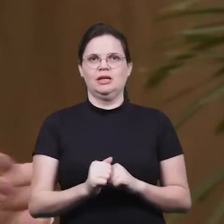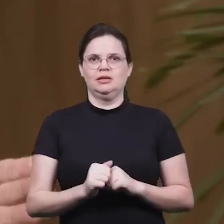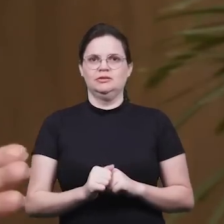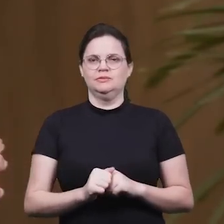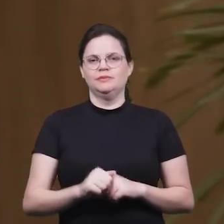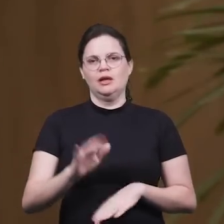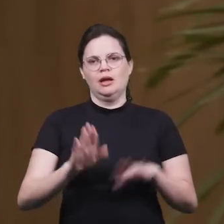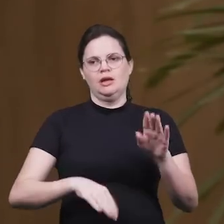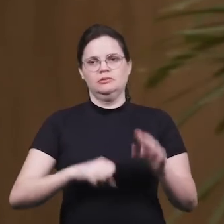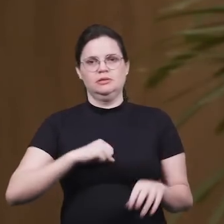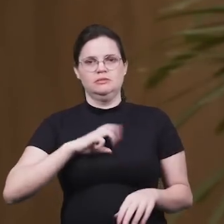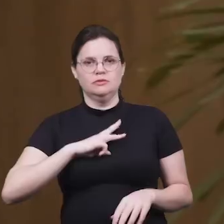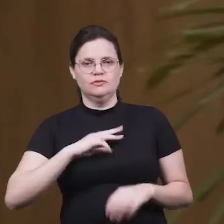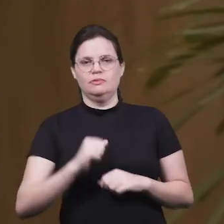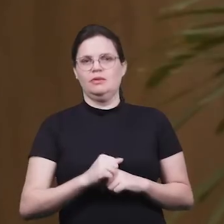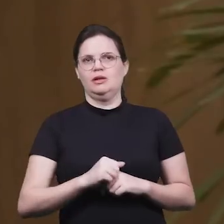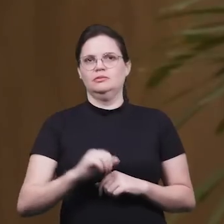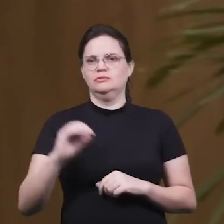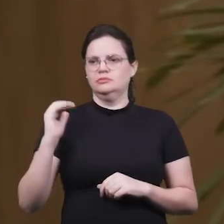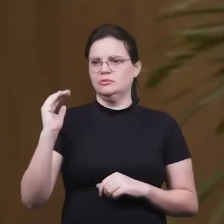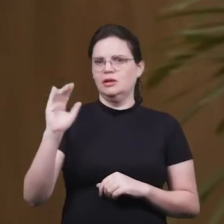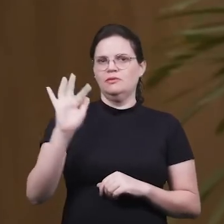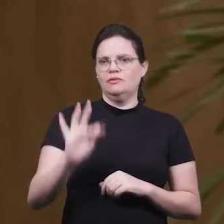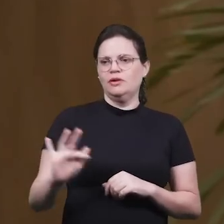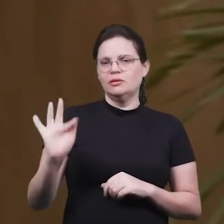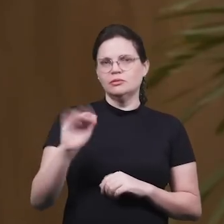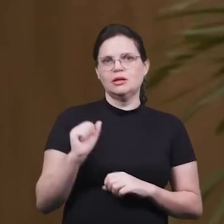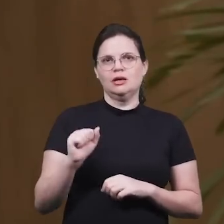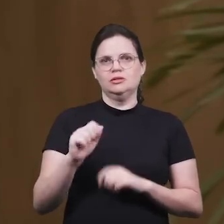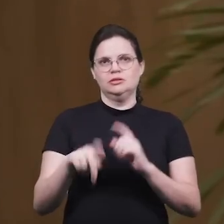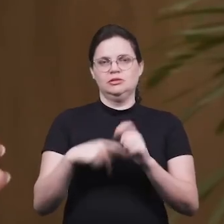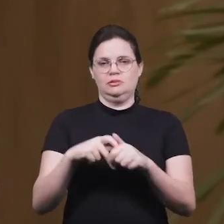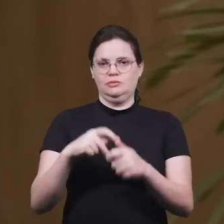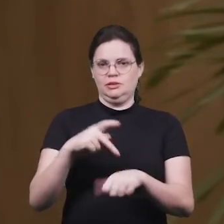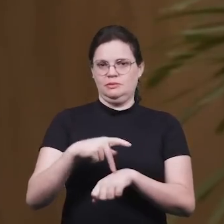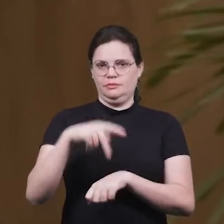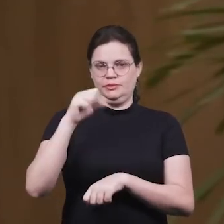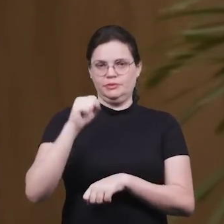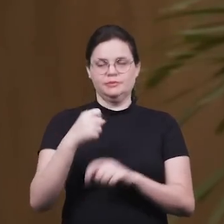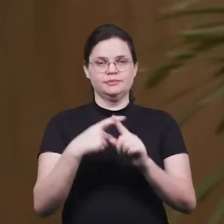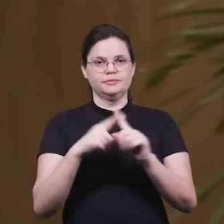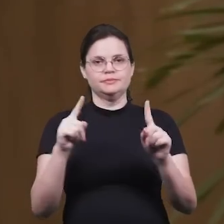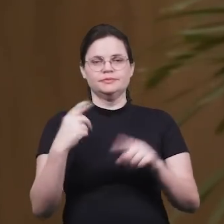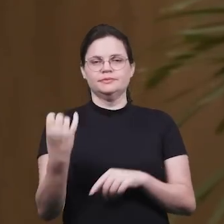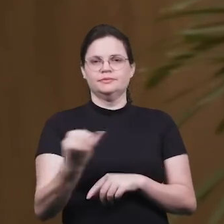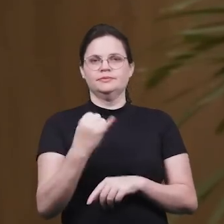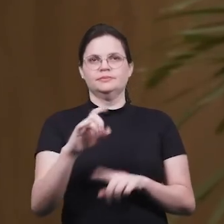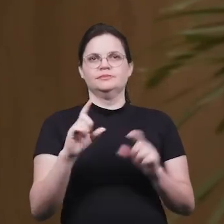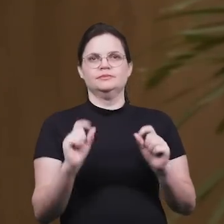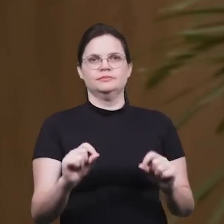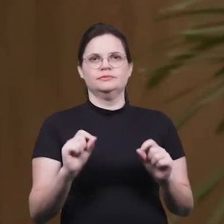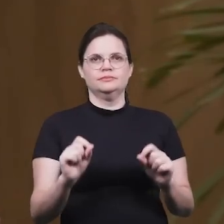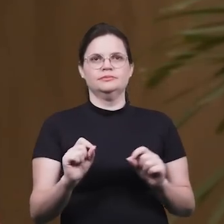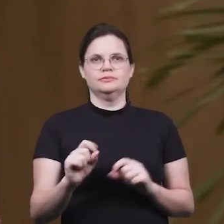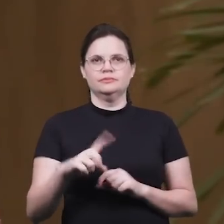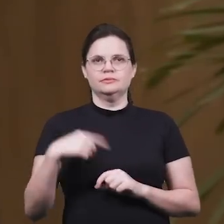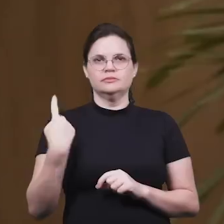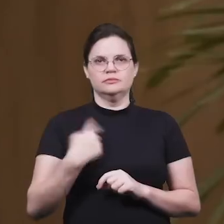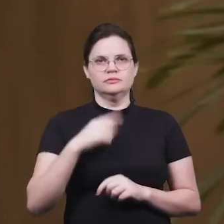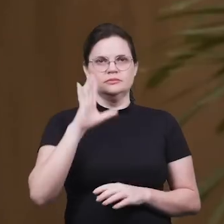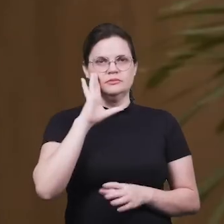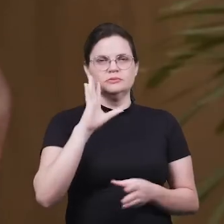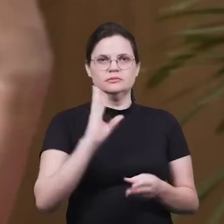em nível médio, superior, técnico e na pós-graduação. mas é muito importante estar muito